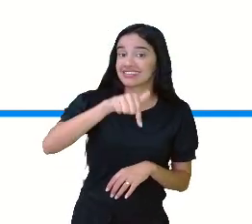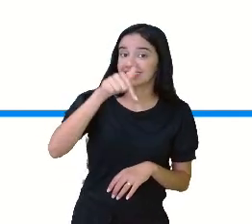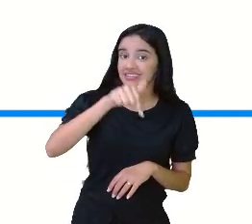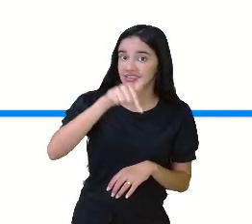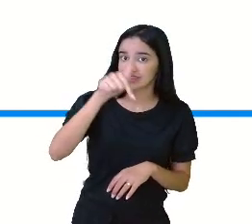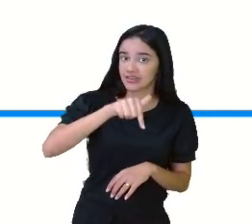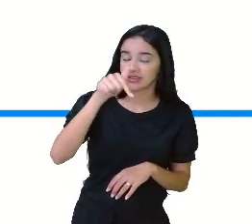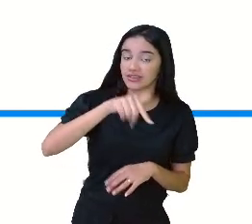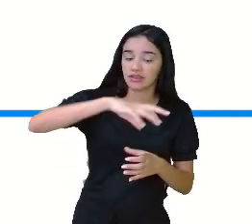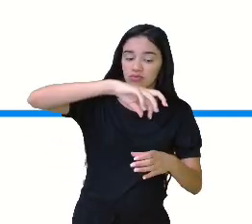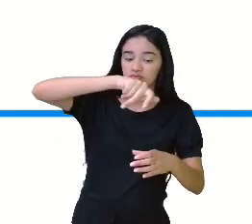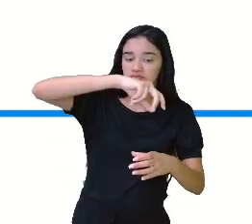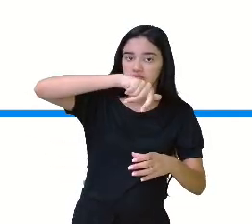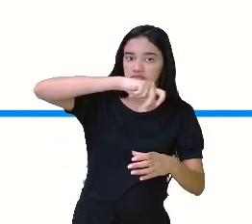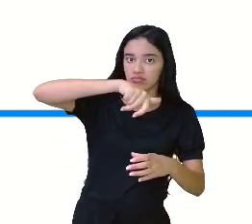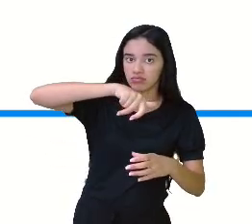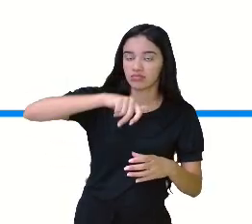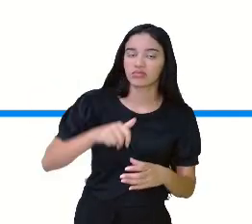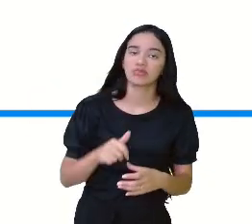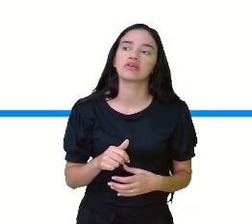7 tampas.